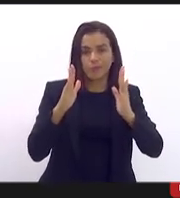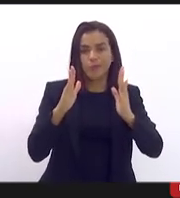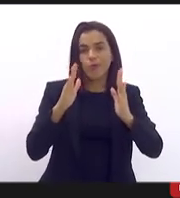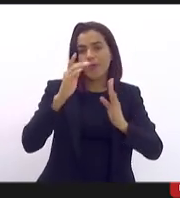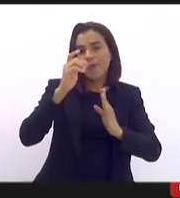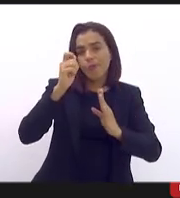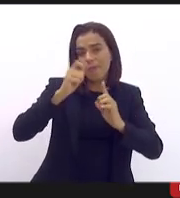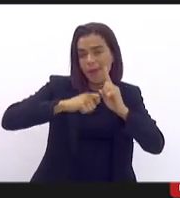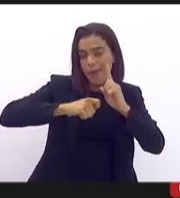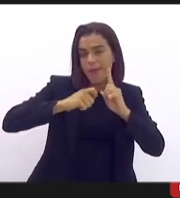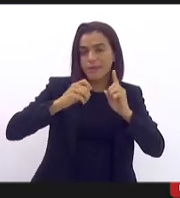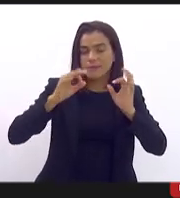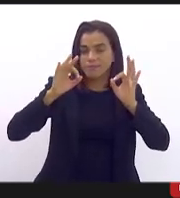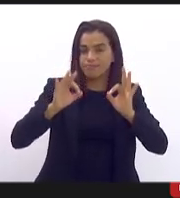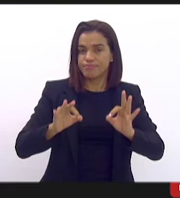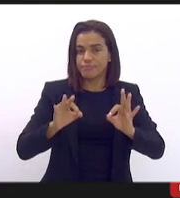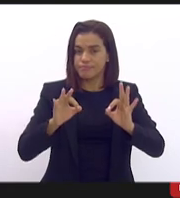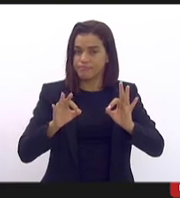adequado, né,